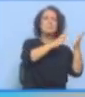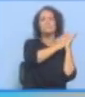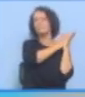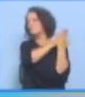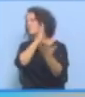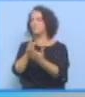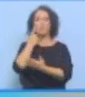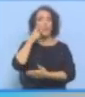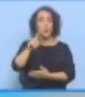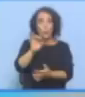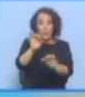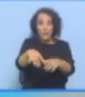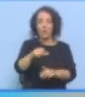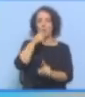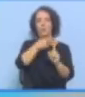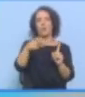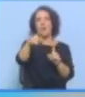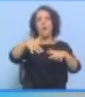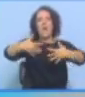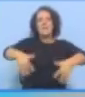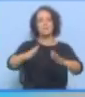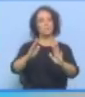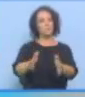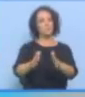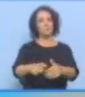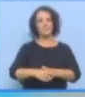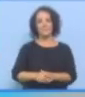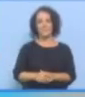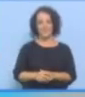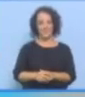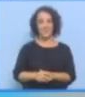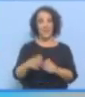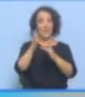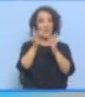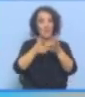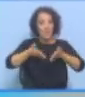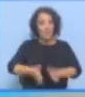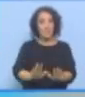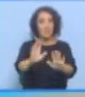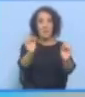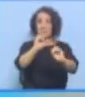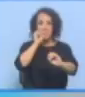constantemente repetida, é esta. Não temais. Já antes do nascimento de Jesus, não temas Maria.